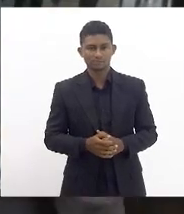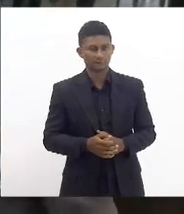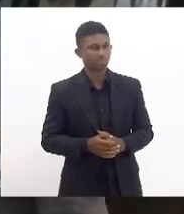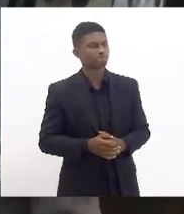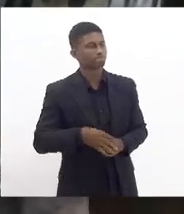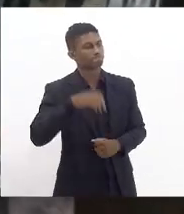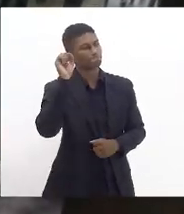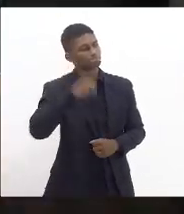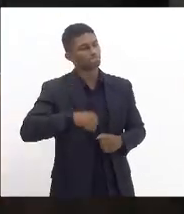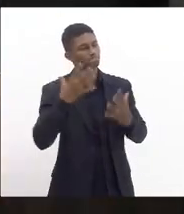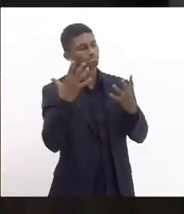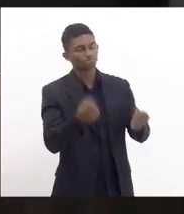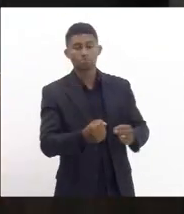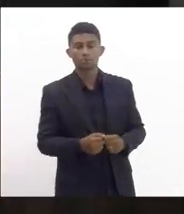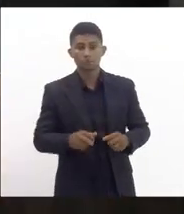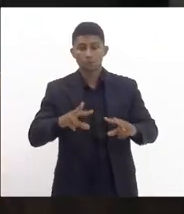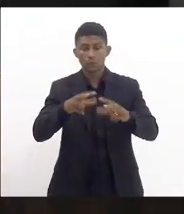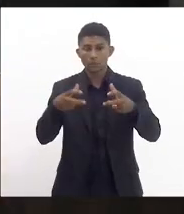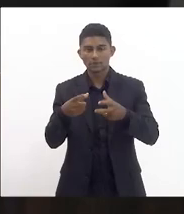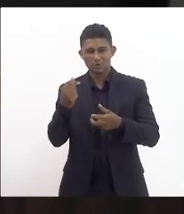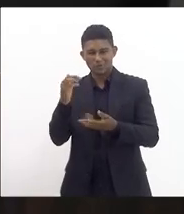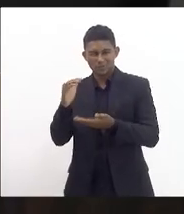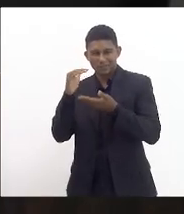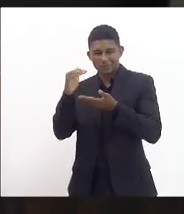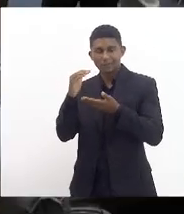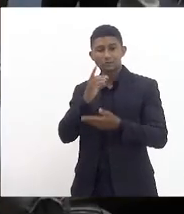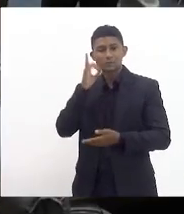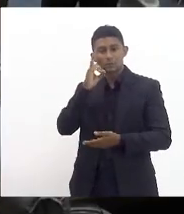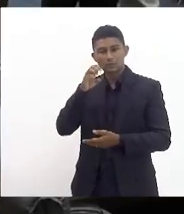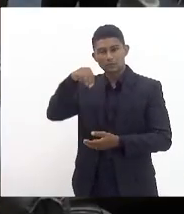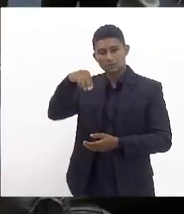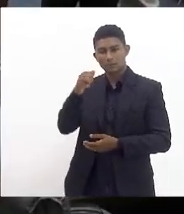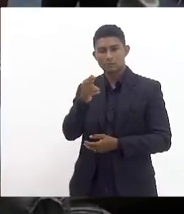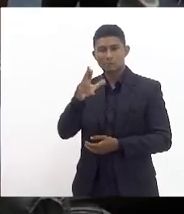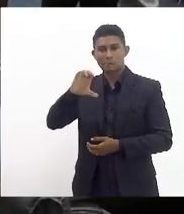Favorável, presidente. Pela Comissão de Orçamento, deputado Márcio Pacheco.